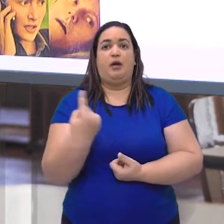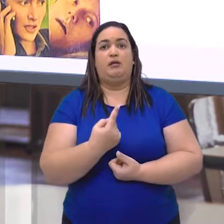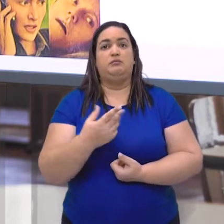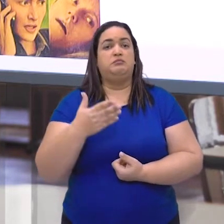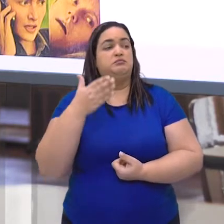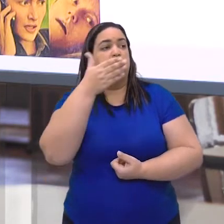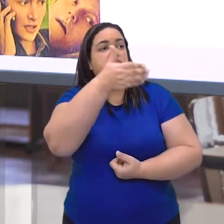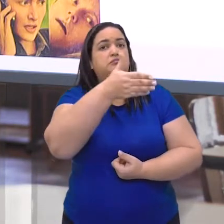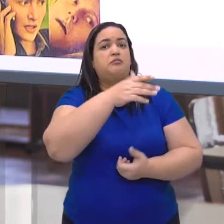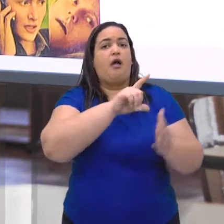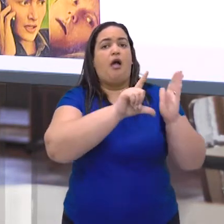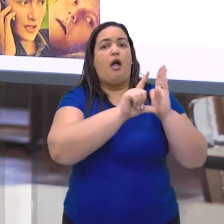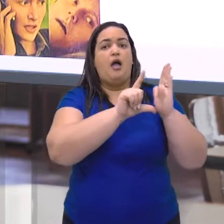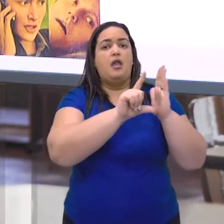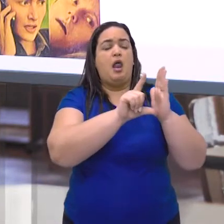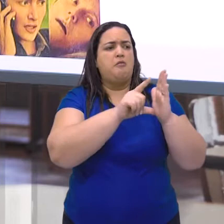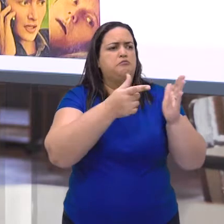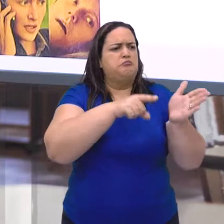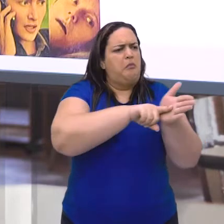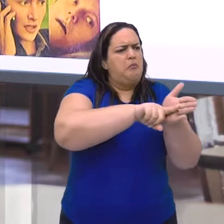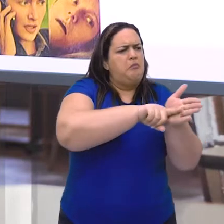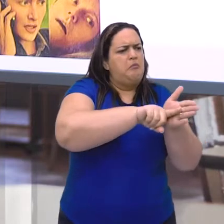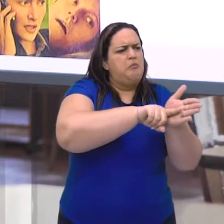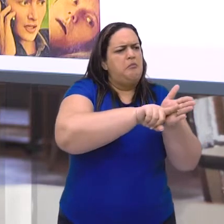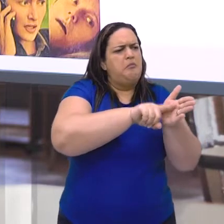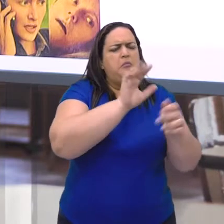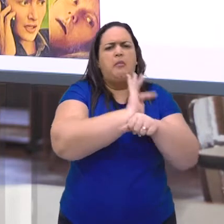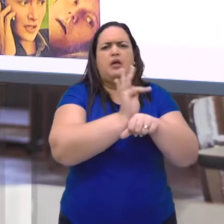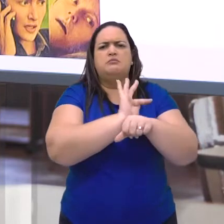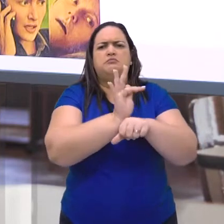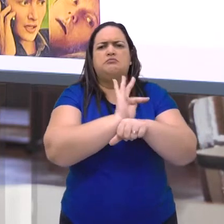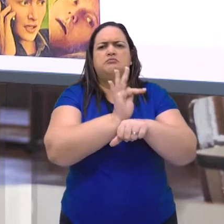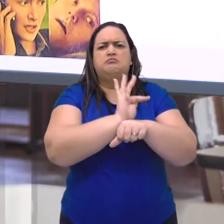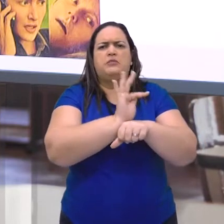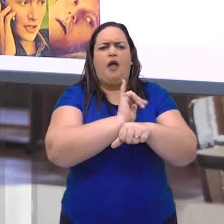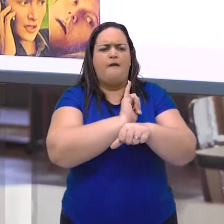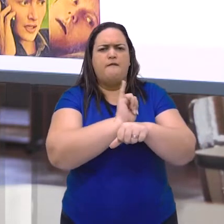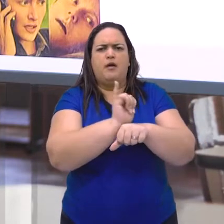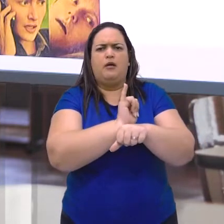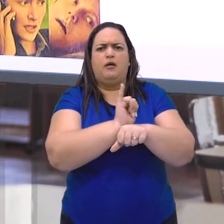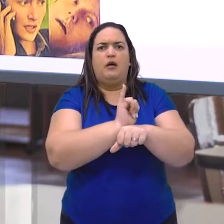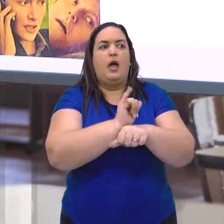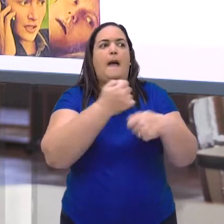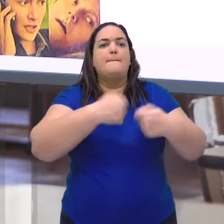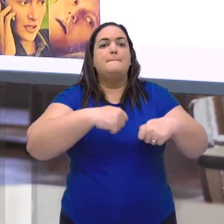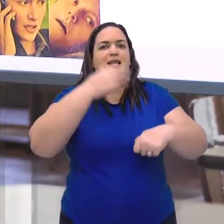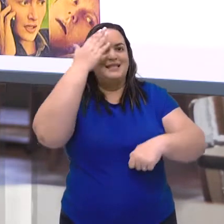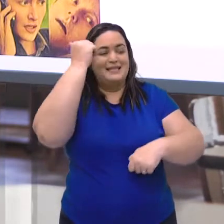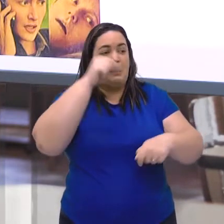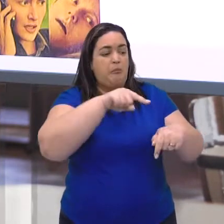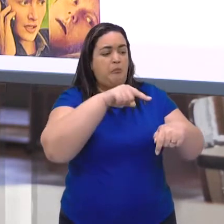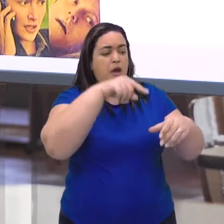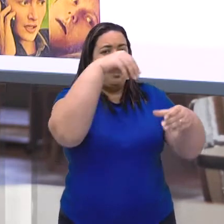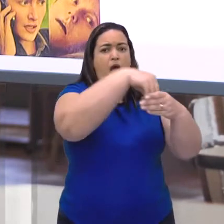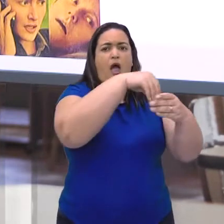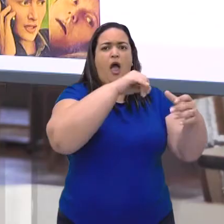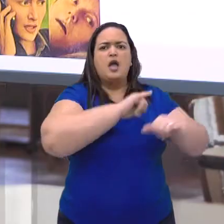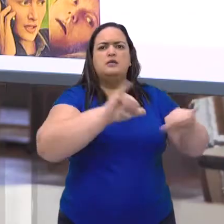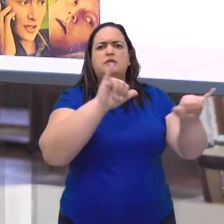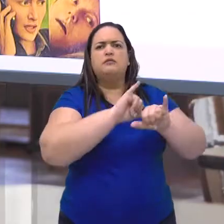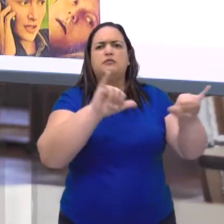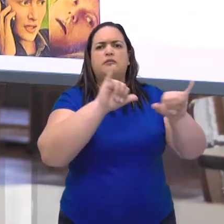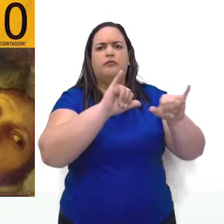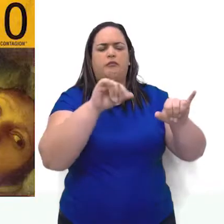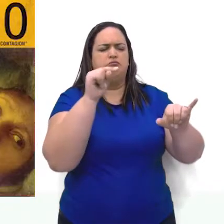vai pesquisar algum filme na internet, a gente precisa saber que ele tem algumas informações. Que informações são